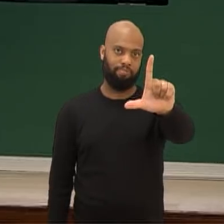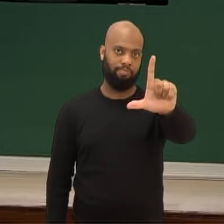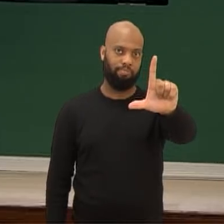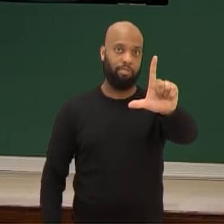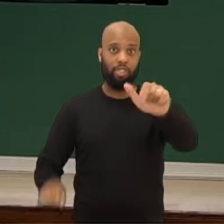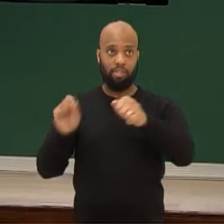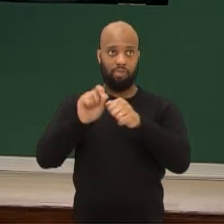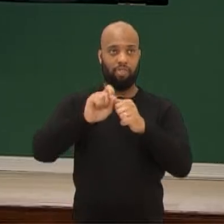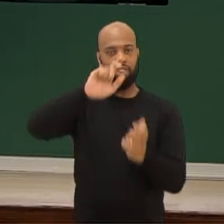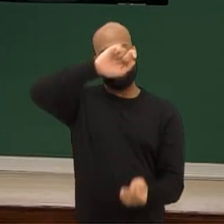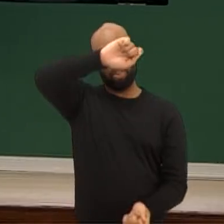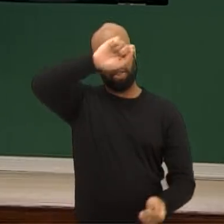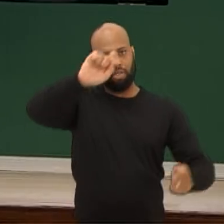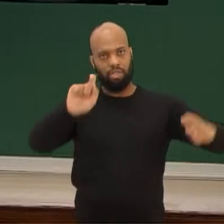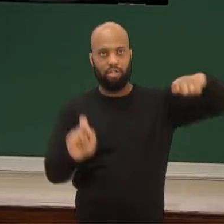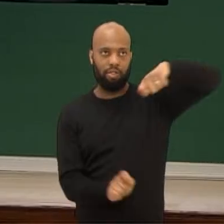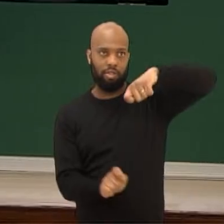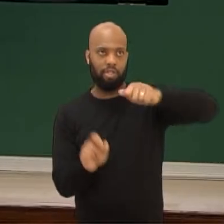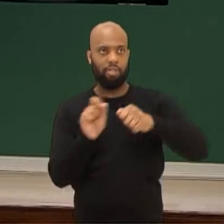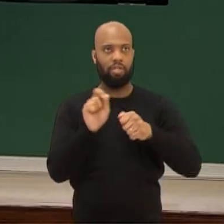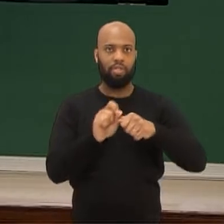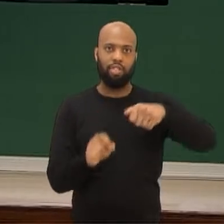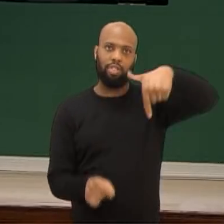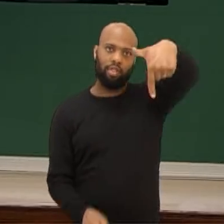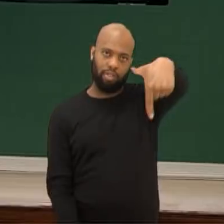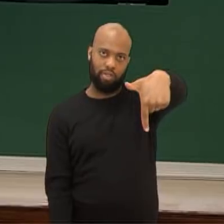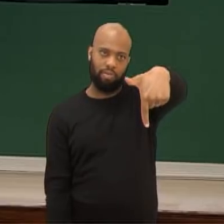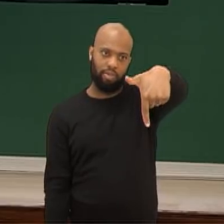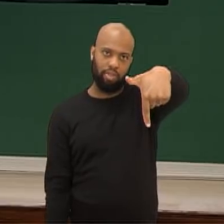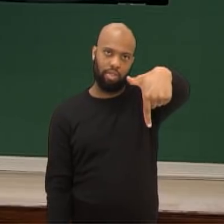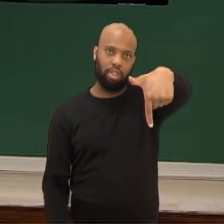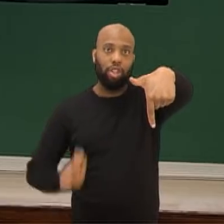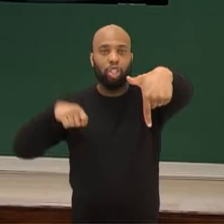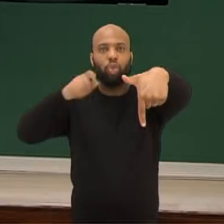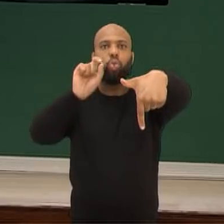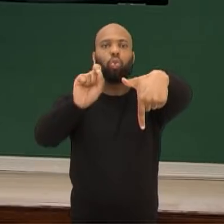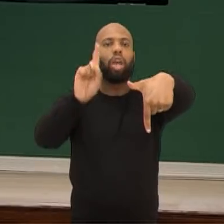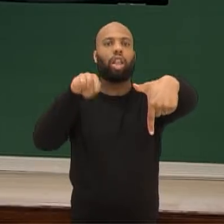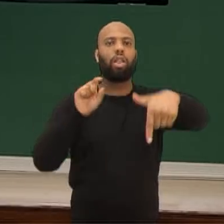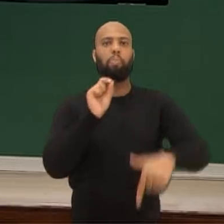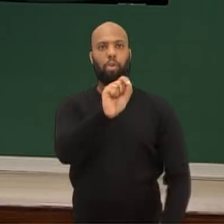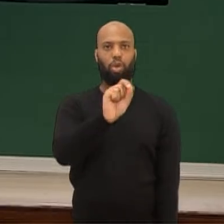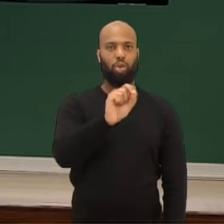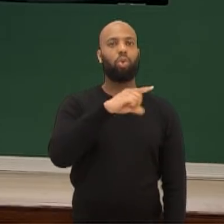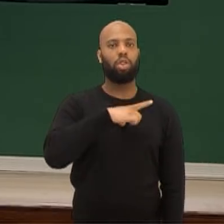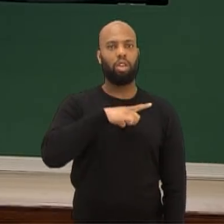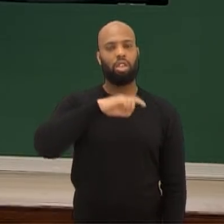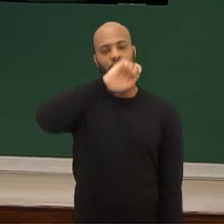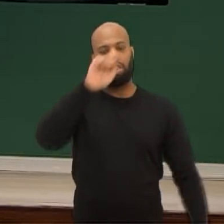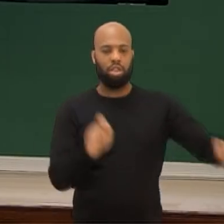é rotacionada em relação ao ponto, ao centro de rotação.